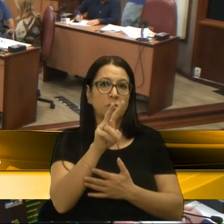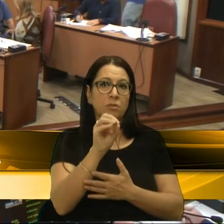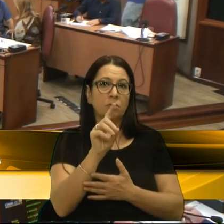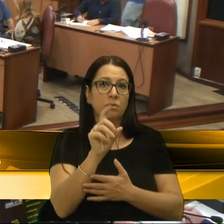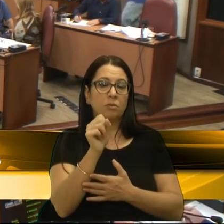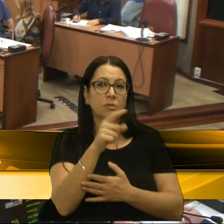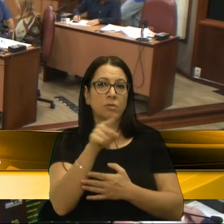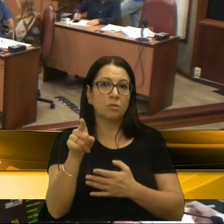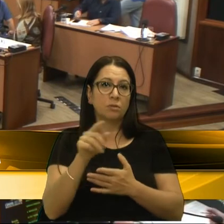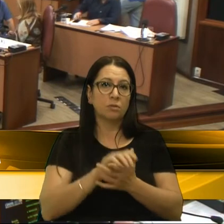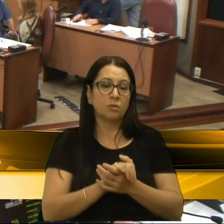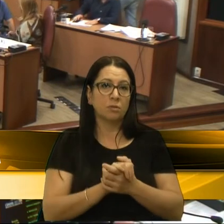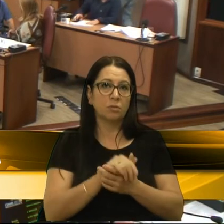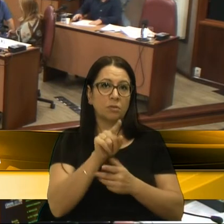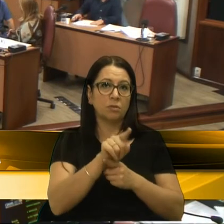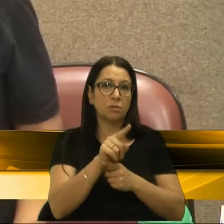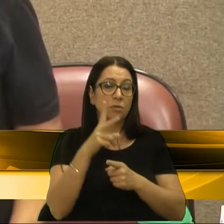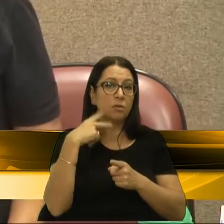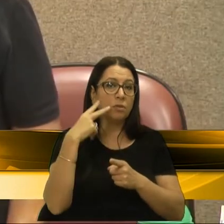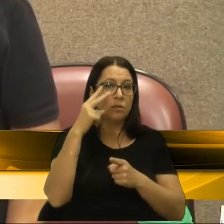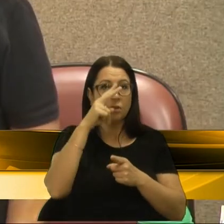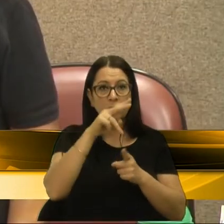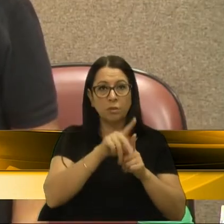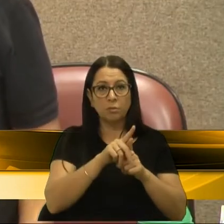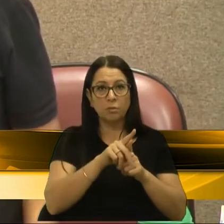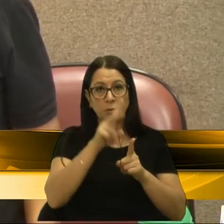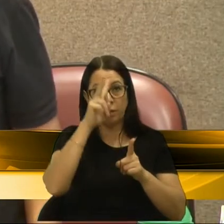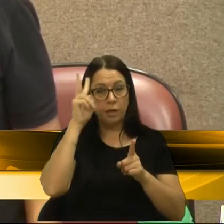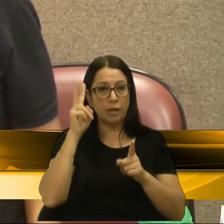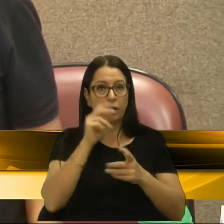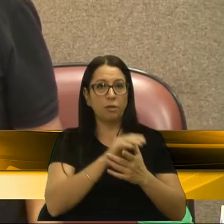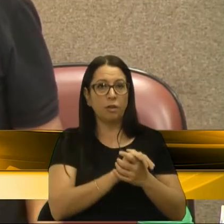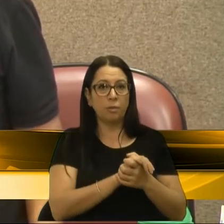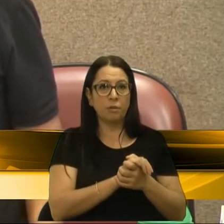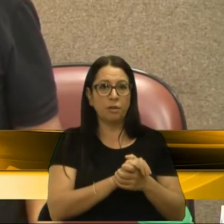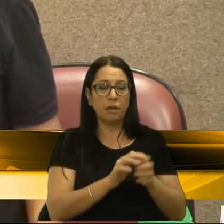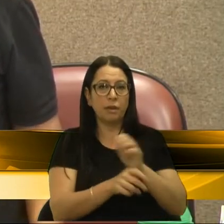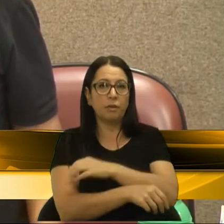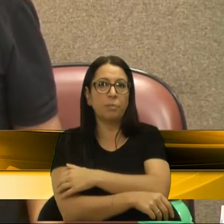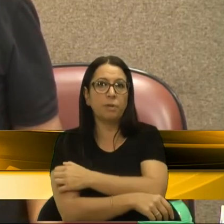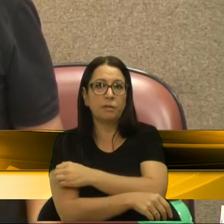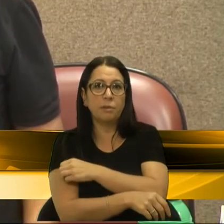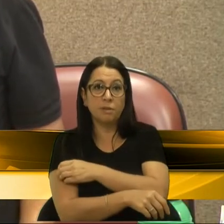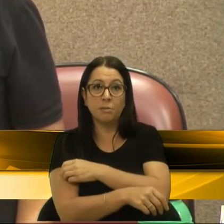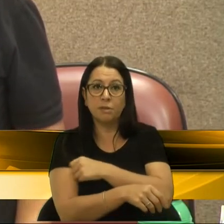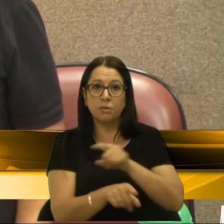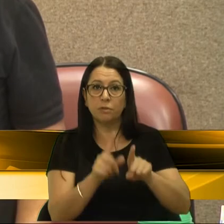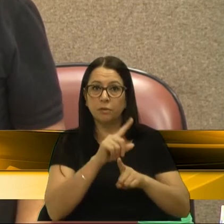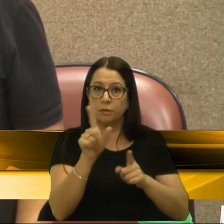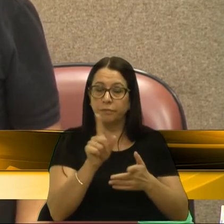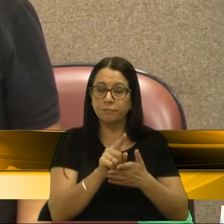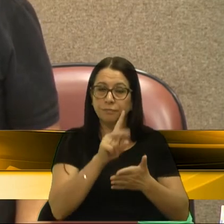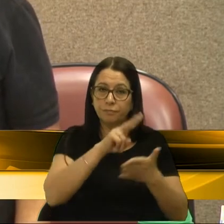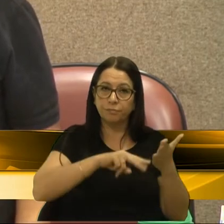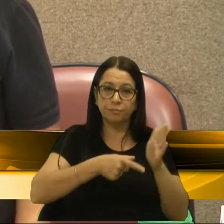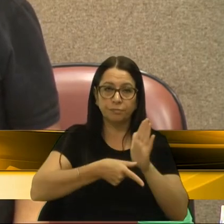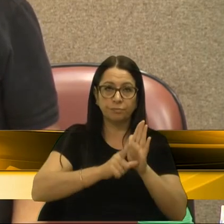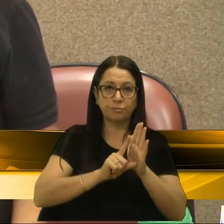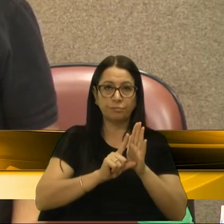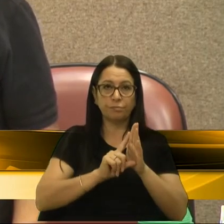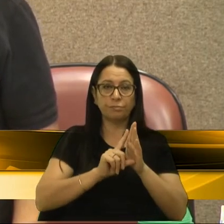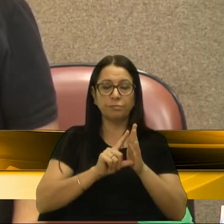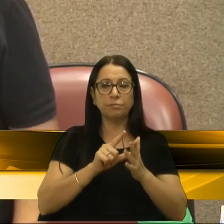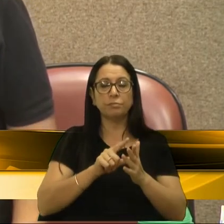68/2018, de autoria do vereador Velocino João Uis, foi lido em sessões